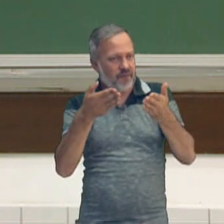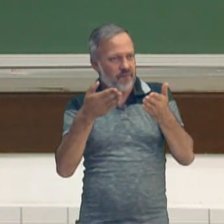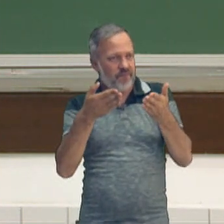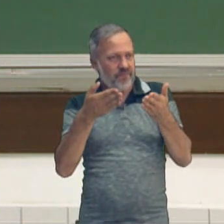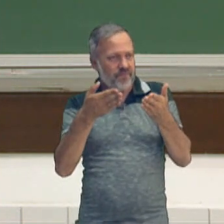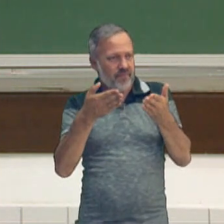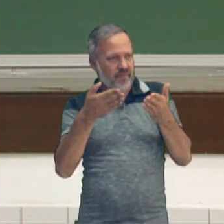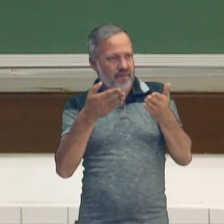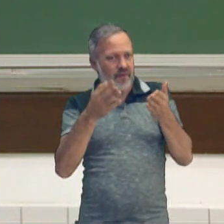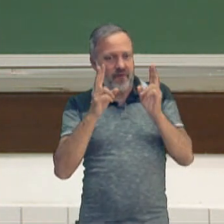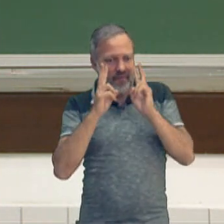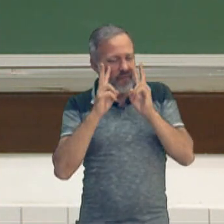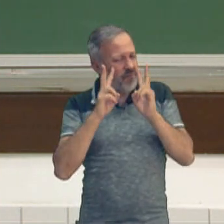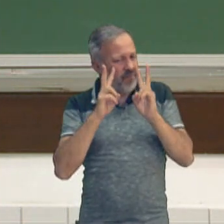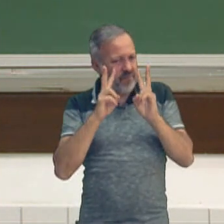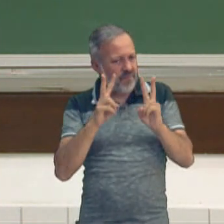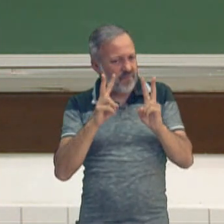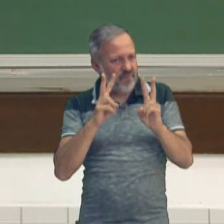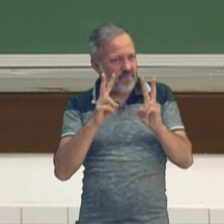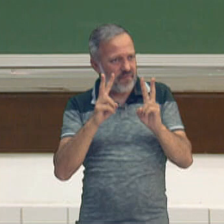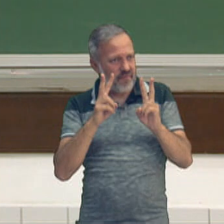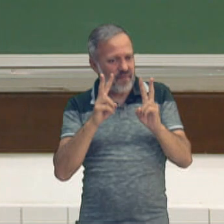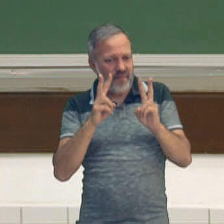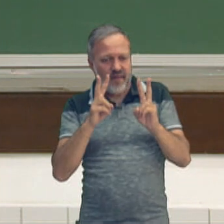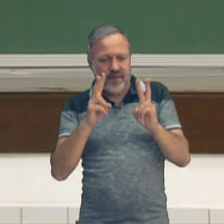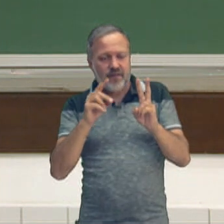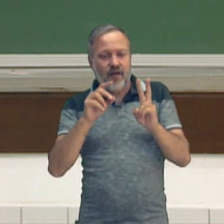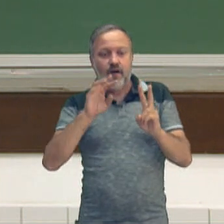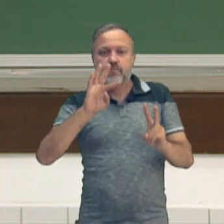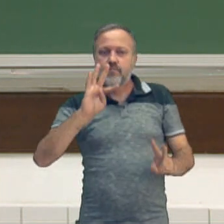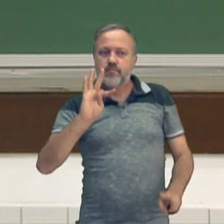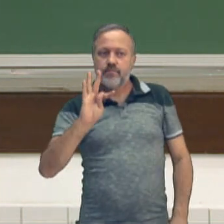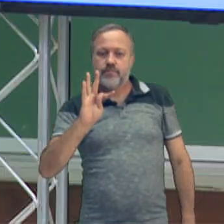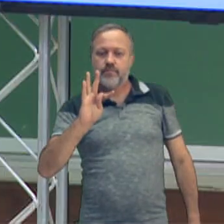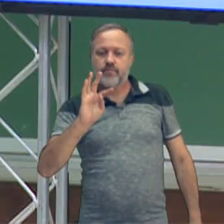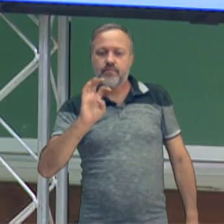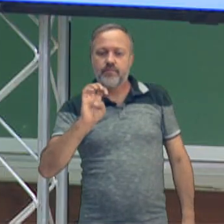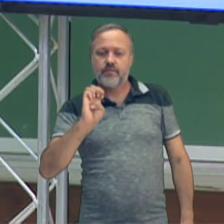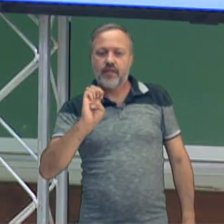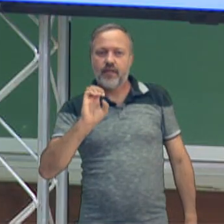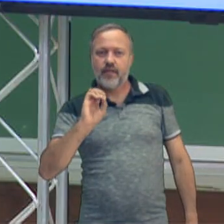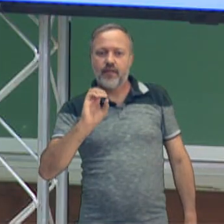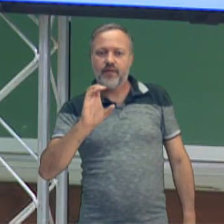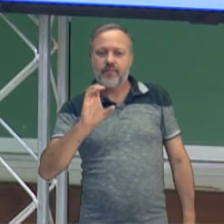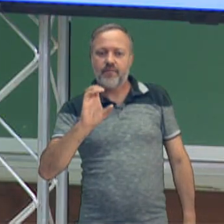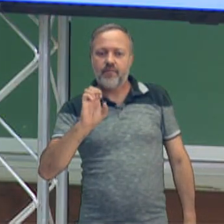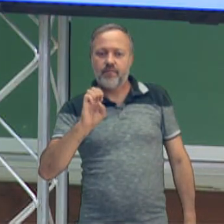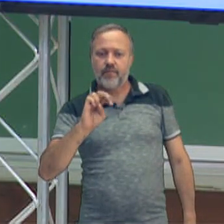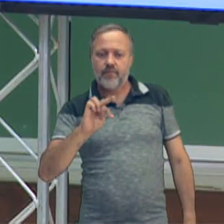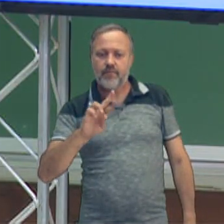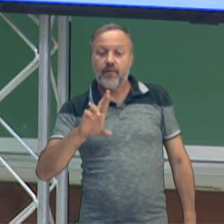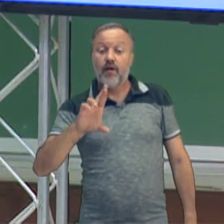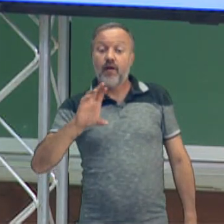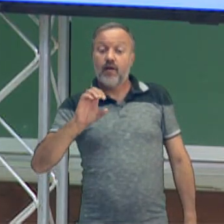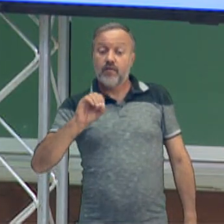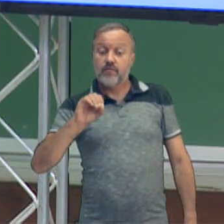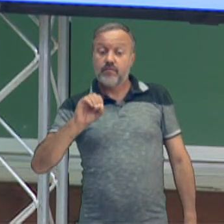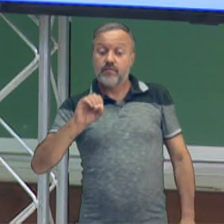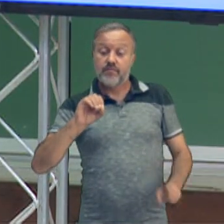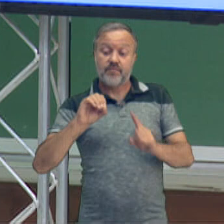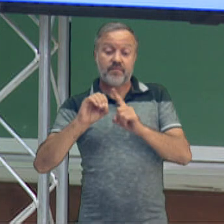deixou para trás o modelo teocêntrico, passou para o modelo antropocêntrico e, com isso, deixou o